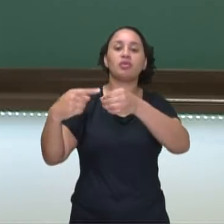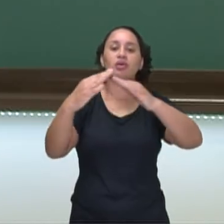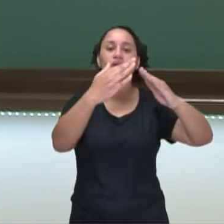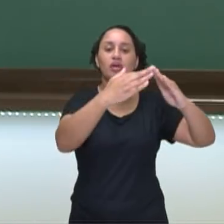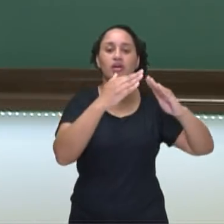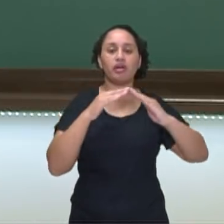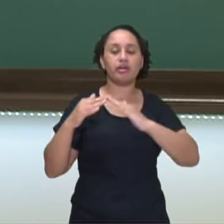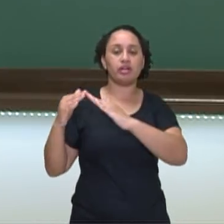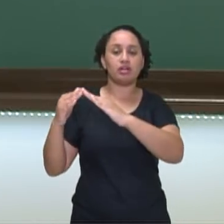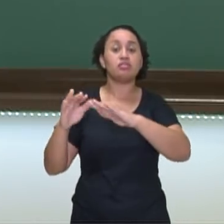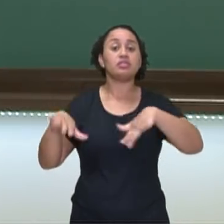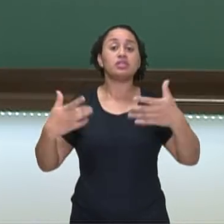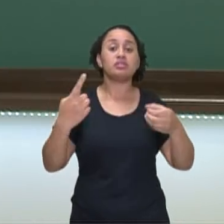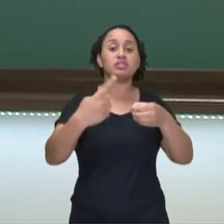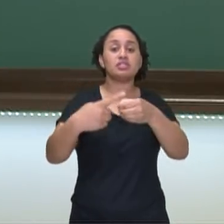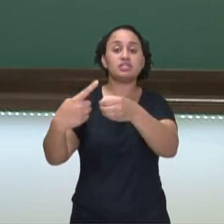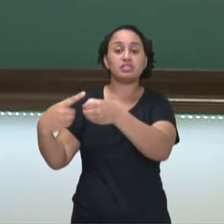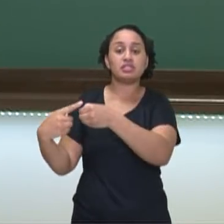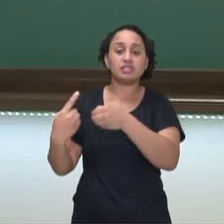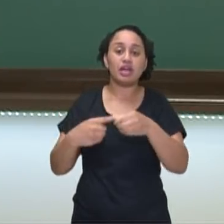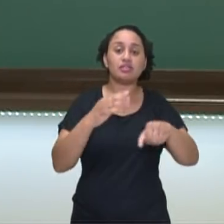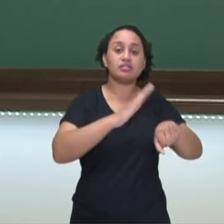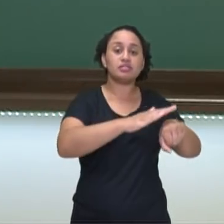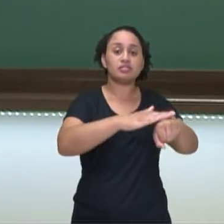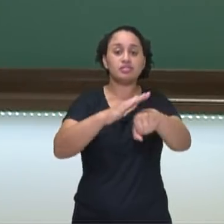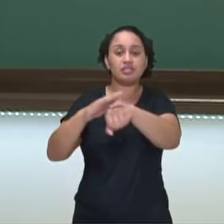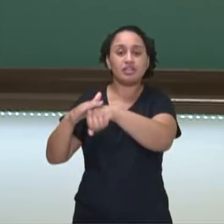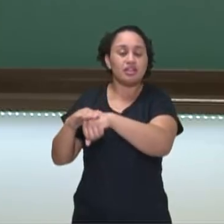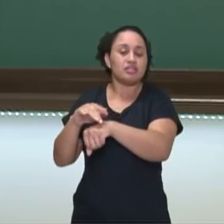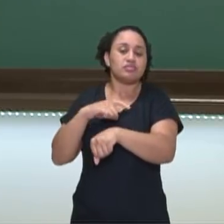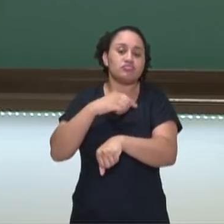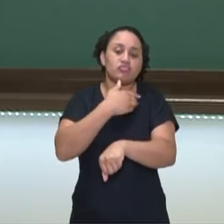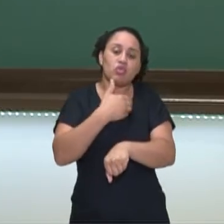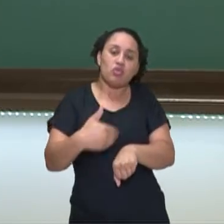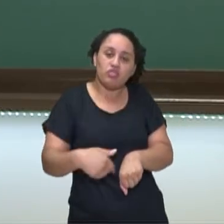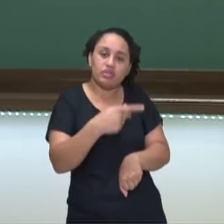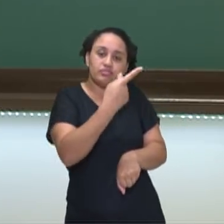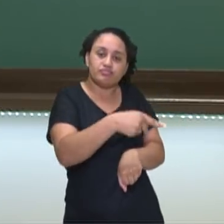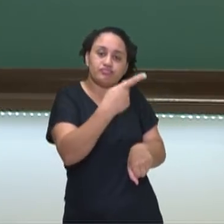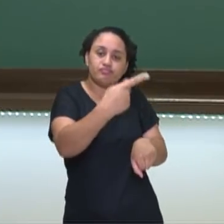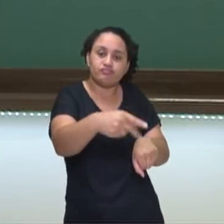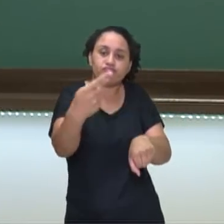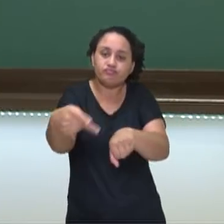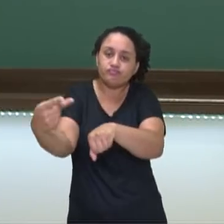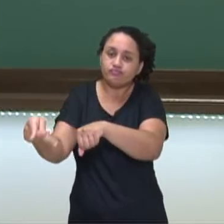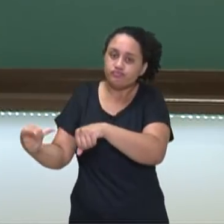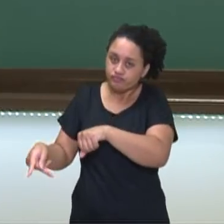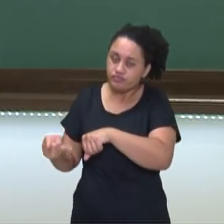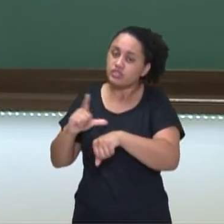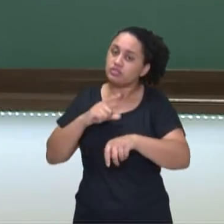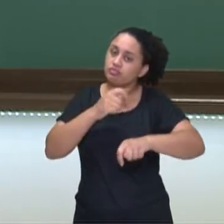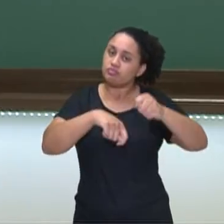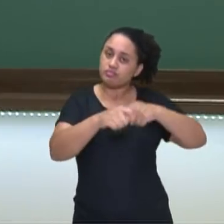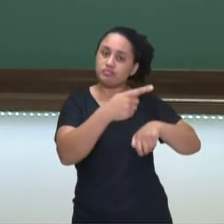cidades independentes entre si, com governos próprios, regras próprias, economias próprias. Então, era um